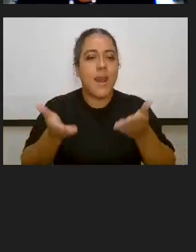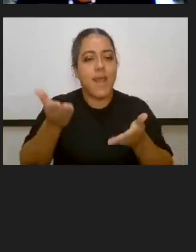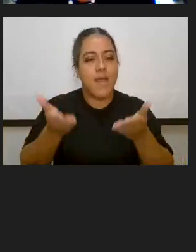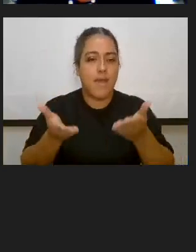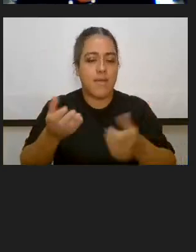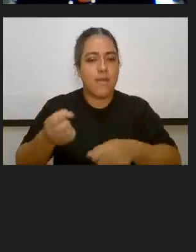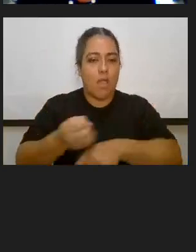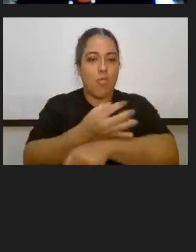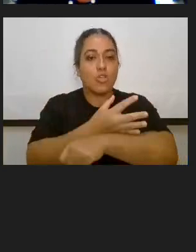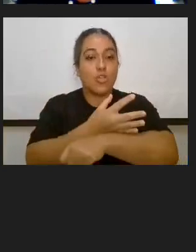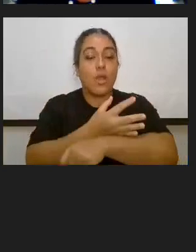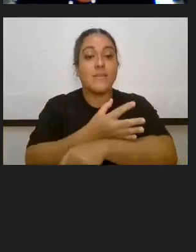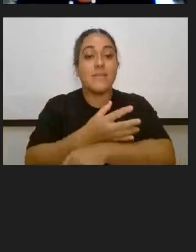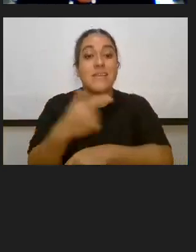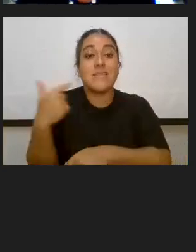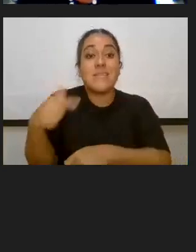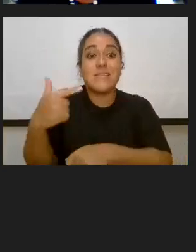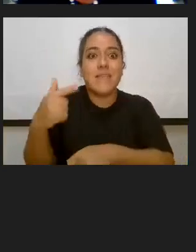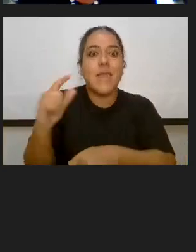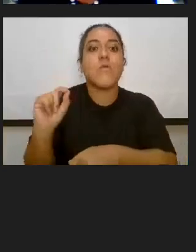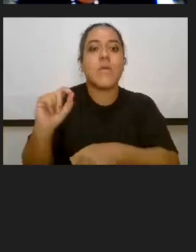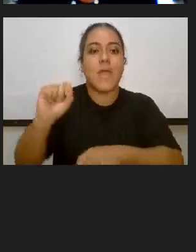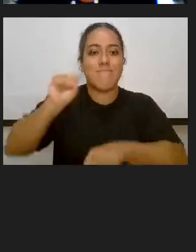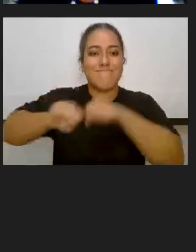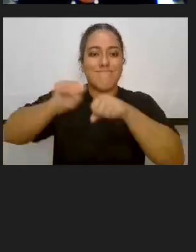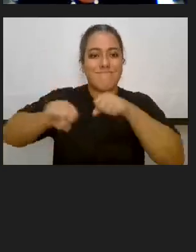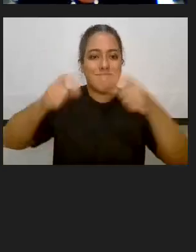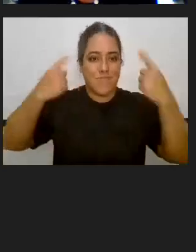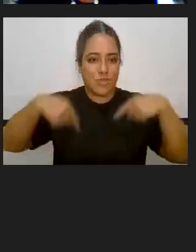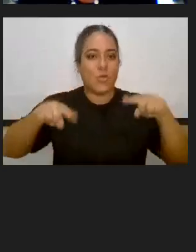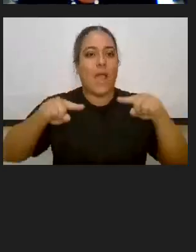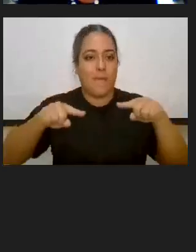ir para extremos. Por exemplo,